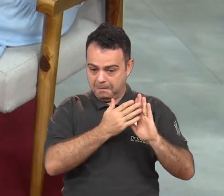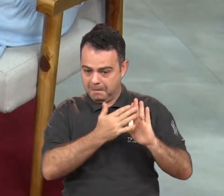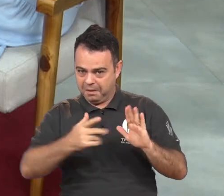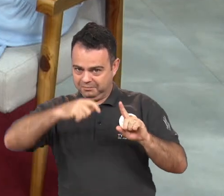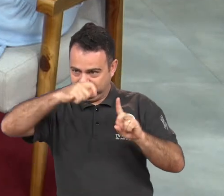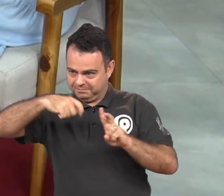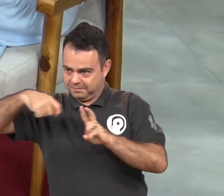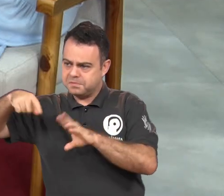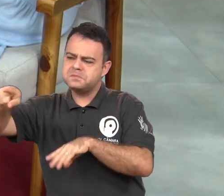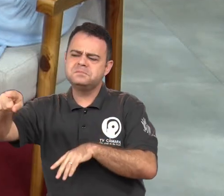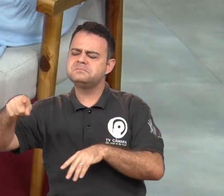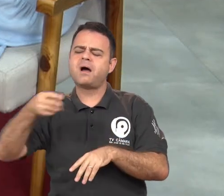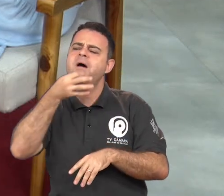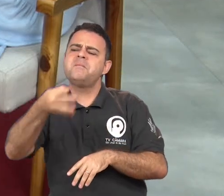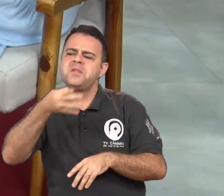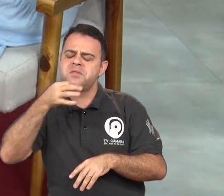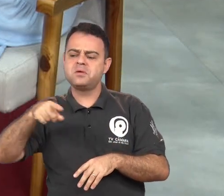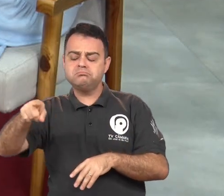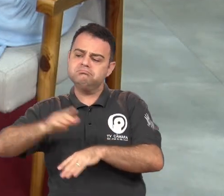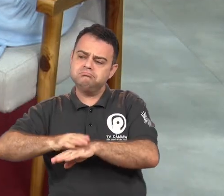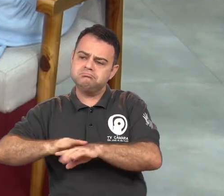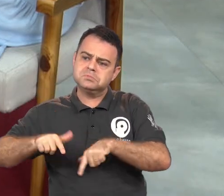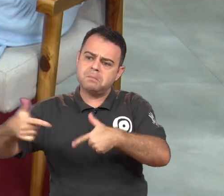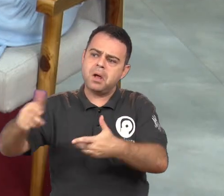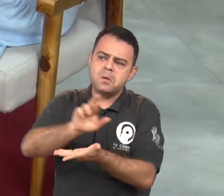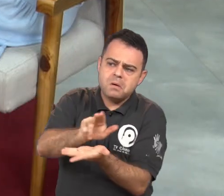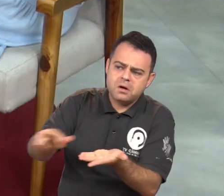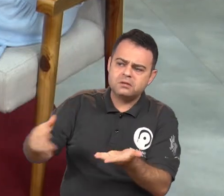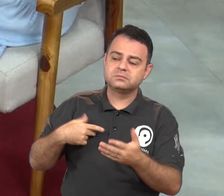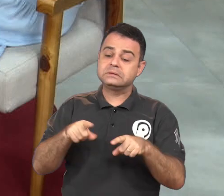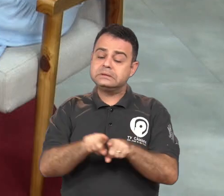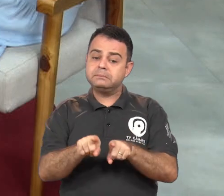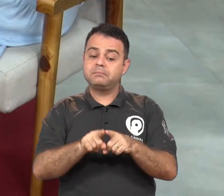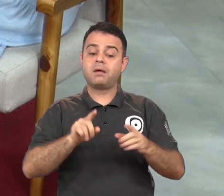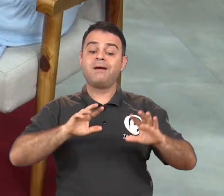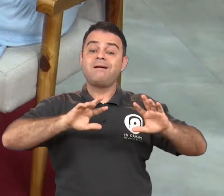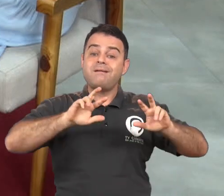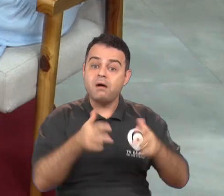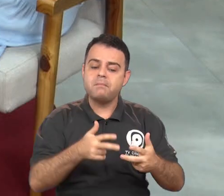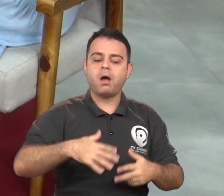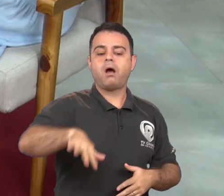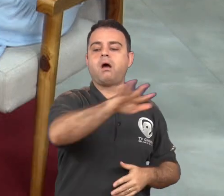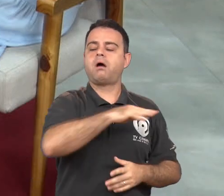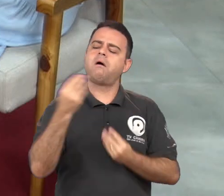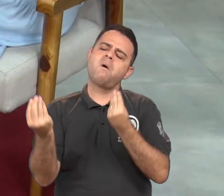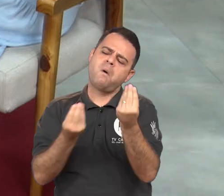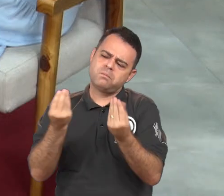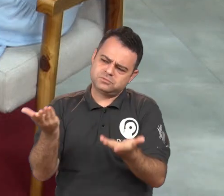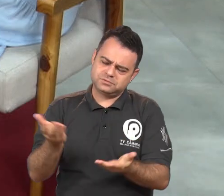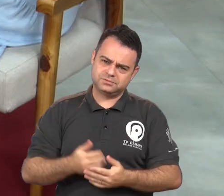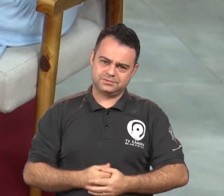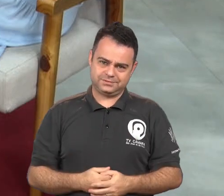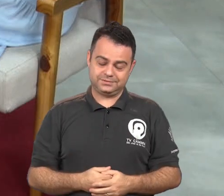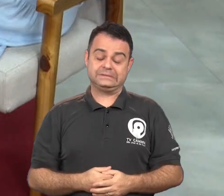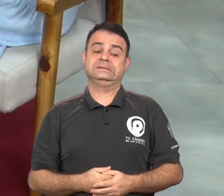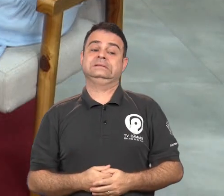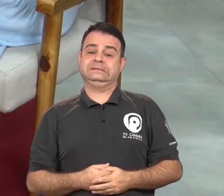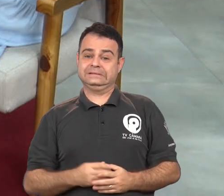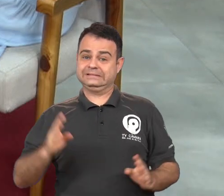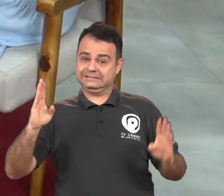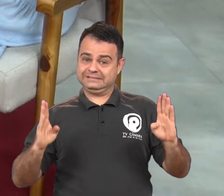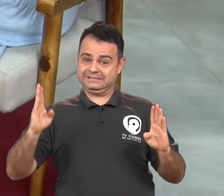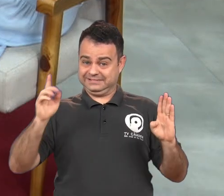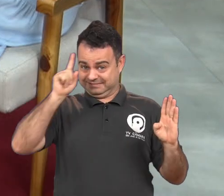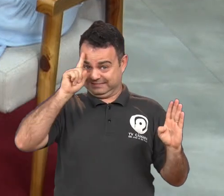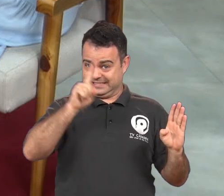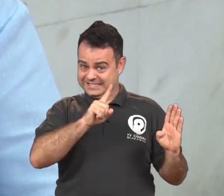Que avaliação a senhora faz da atuação do seu gabinete e também da atuação da Câmara de uma forma geral? Bom, 100 dias